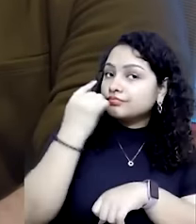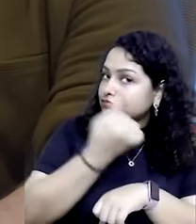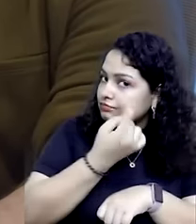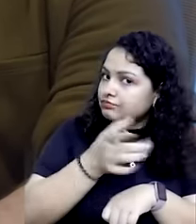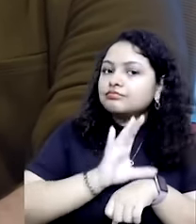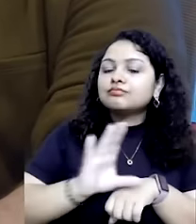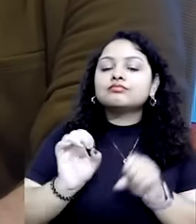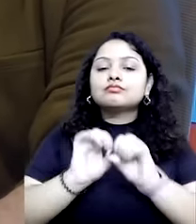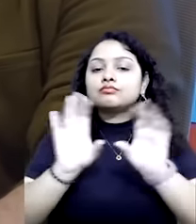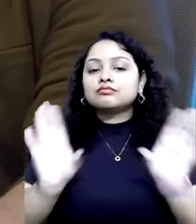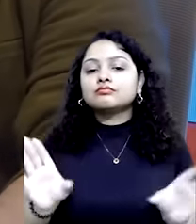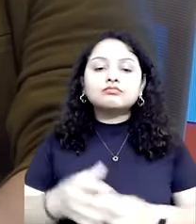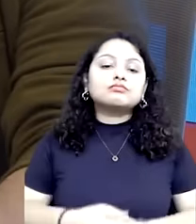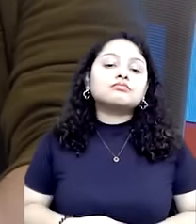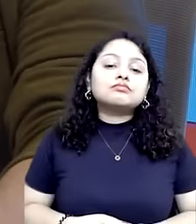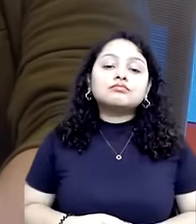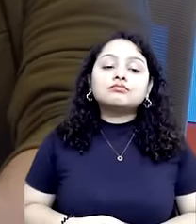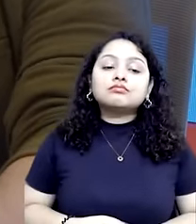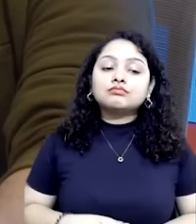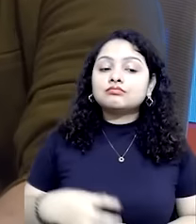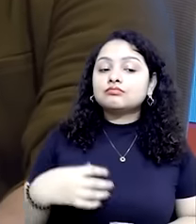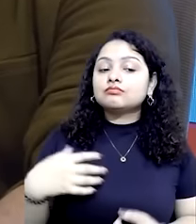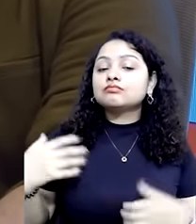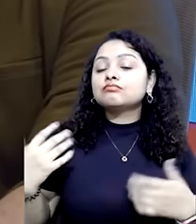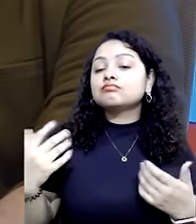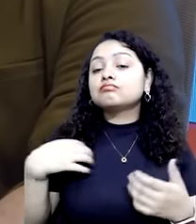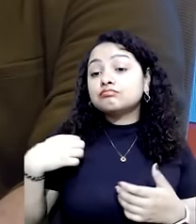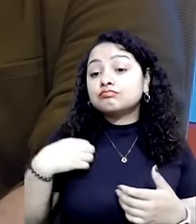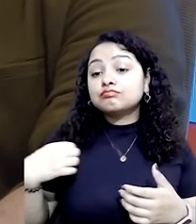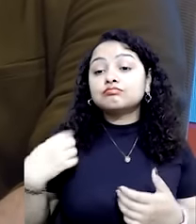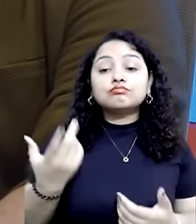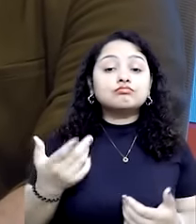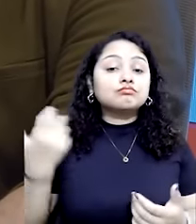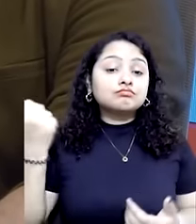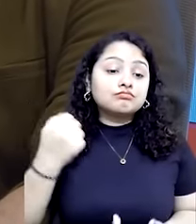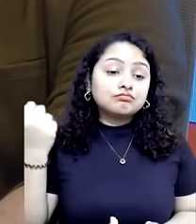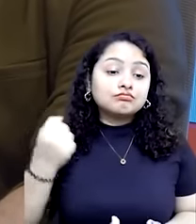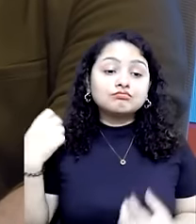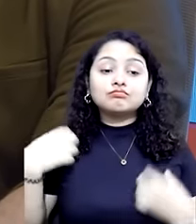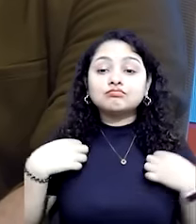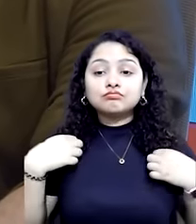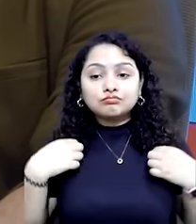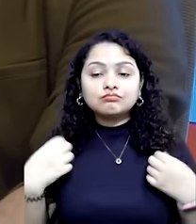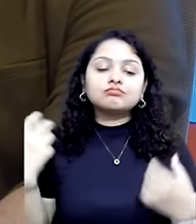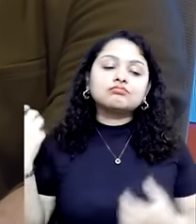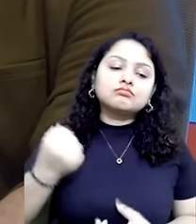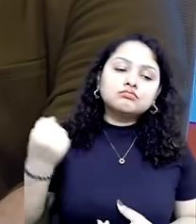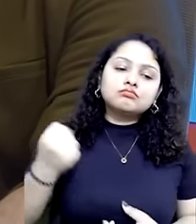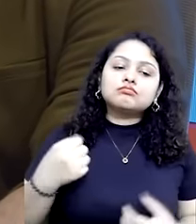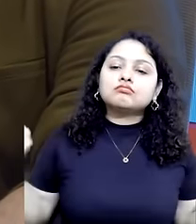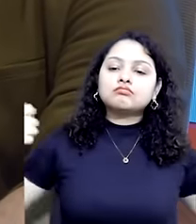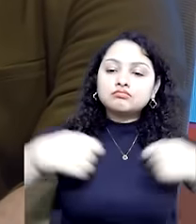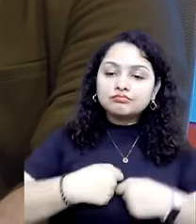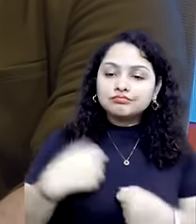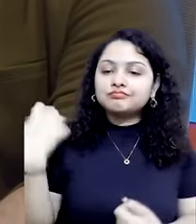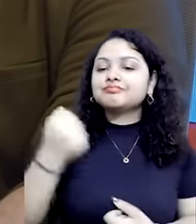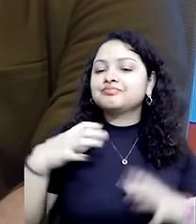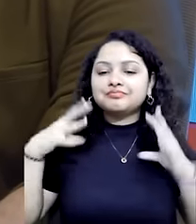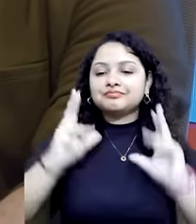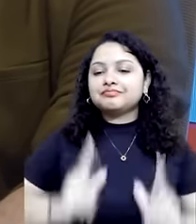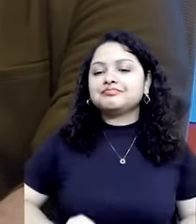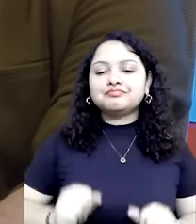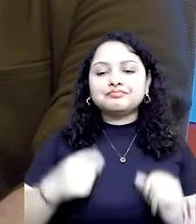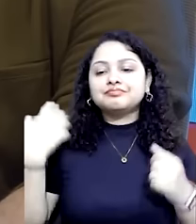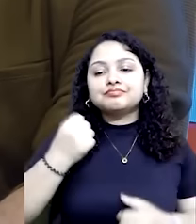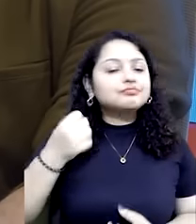castanhos Claro e hoje eu estou usando roupa branca então eu tô de blusa branca Blazer Branco T tudo branco e eu